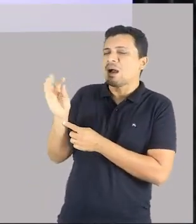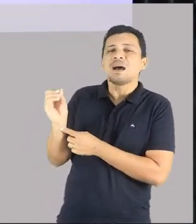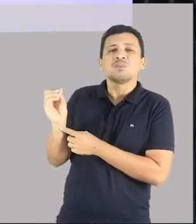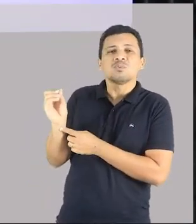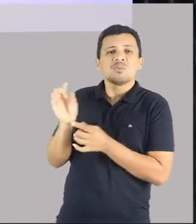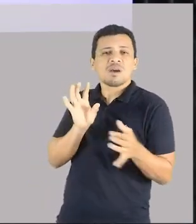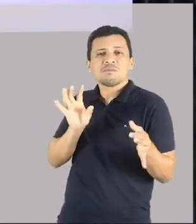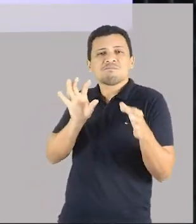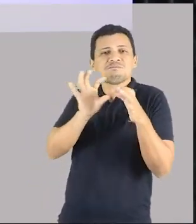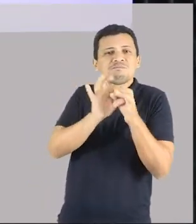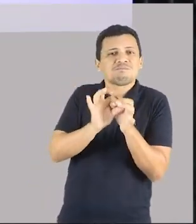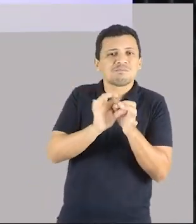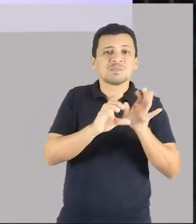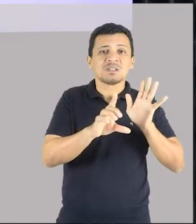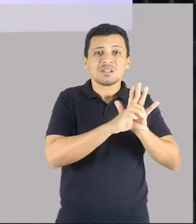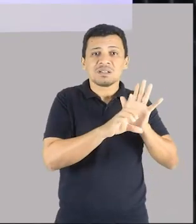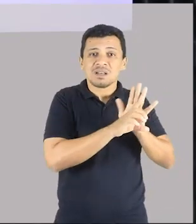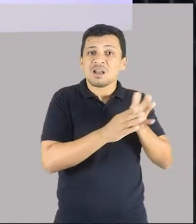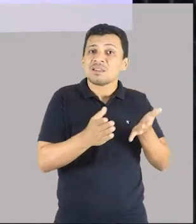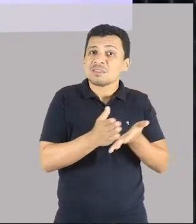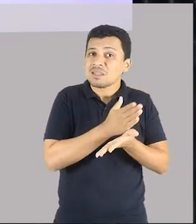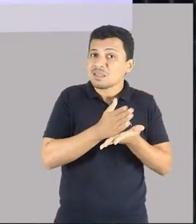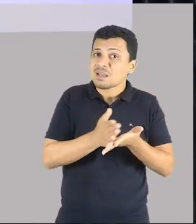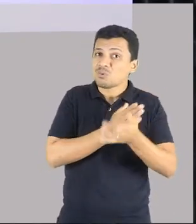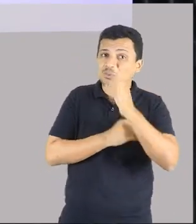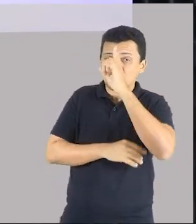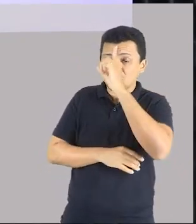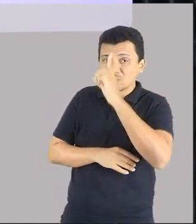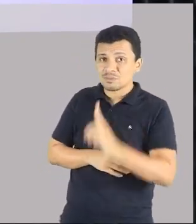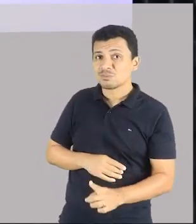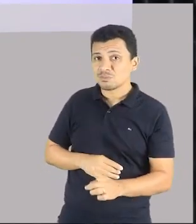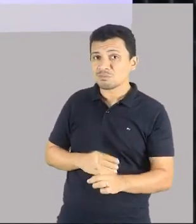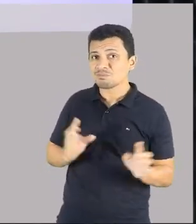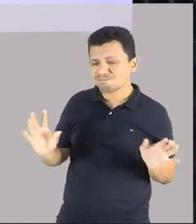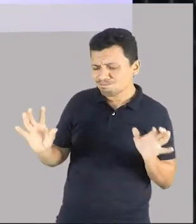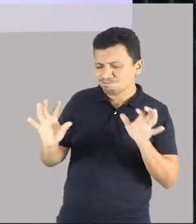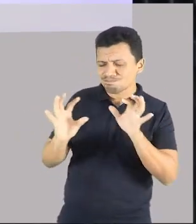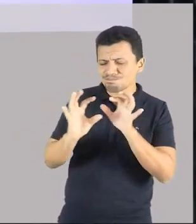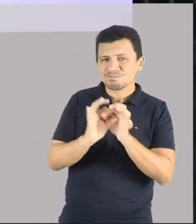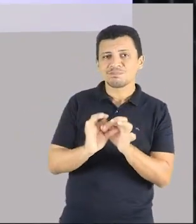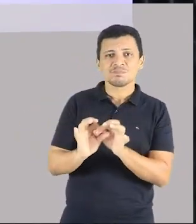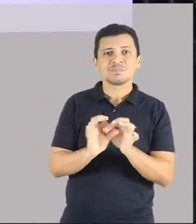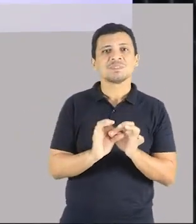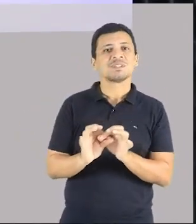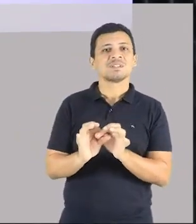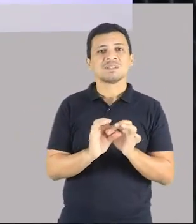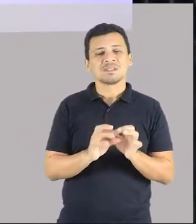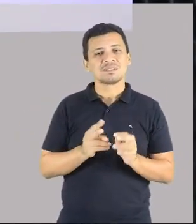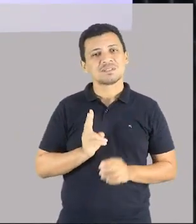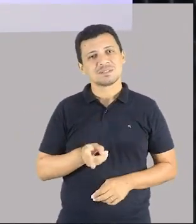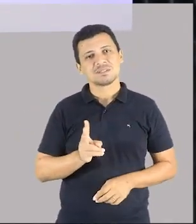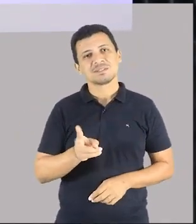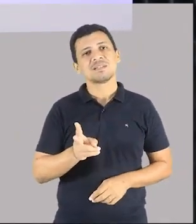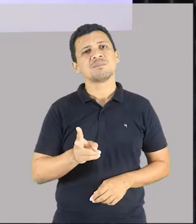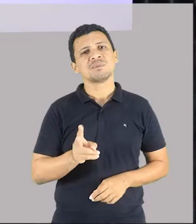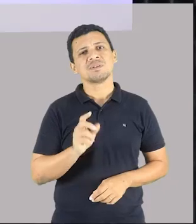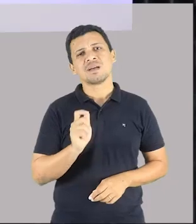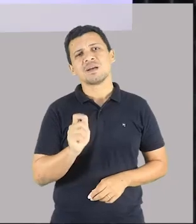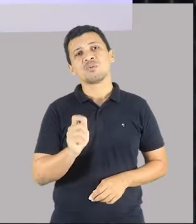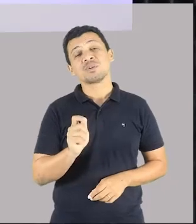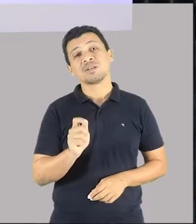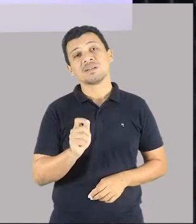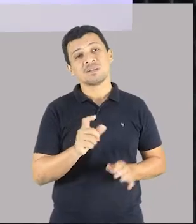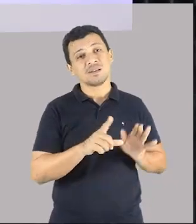uma raiz, ele possui algo que determina, algo que o vincula. E esse algo sempre será